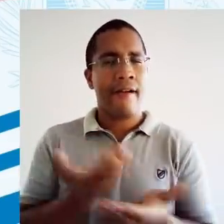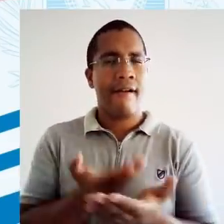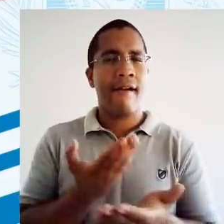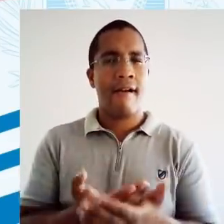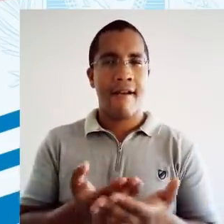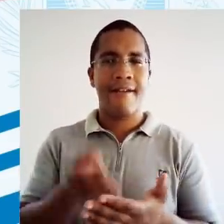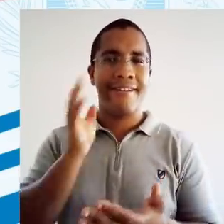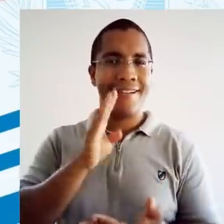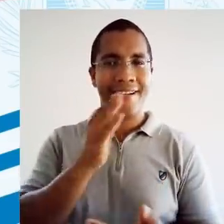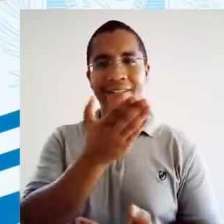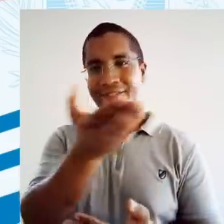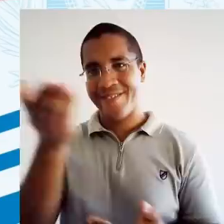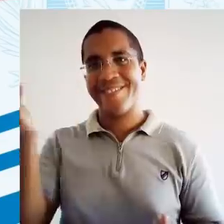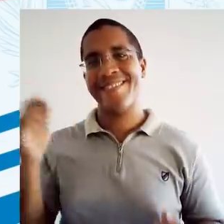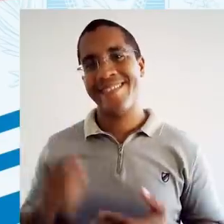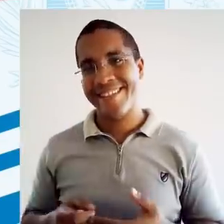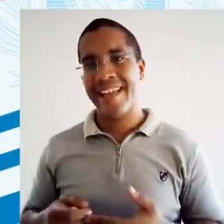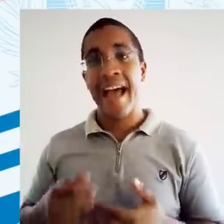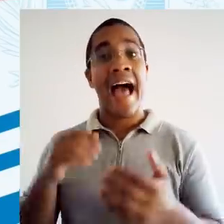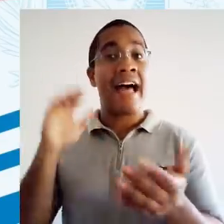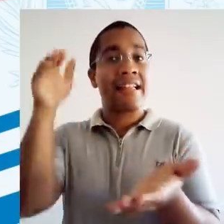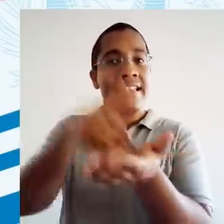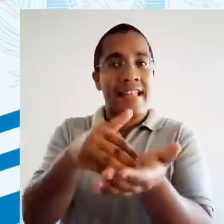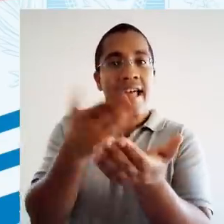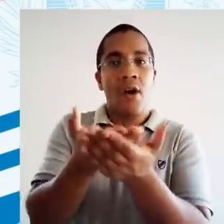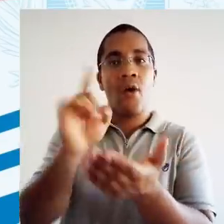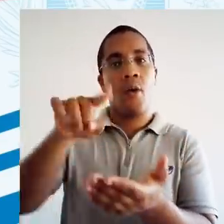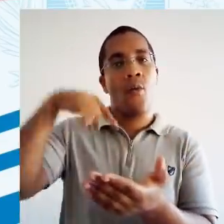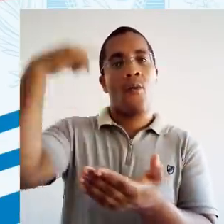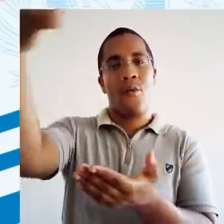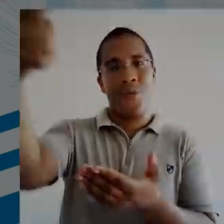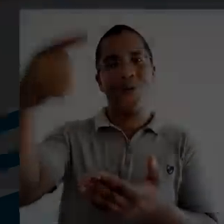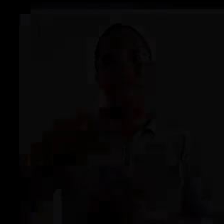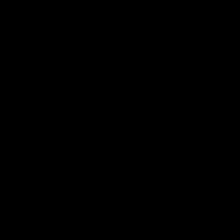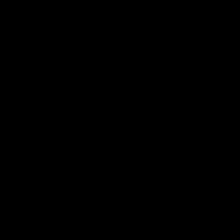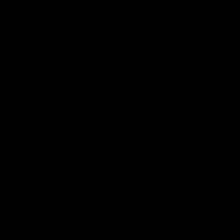pessoal, foi legal ter essa aula aí com vocês. Até aí um próximo momento.